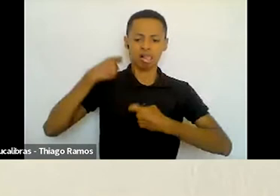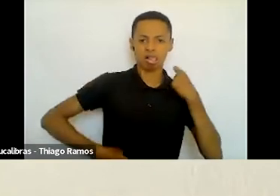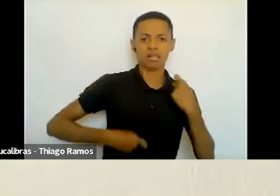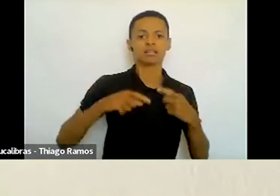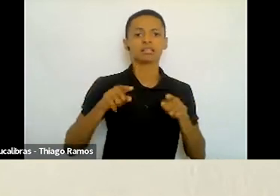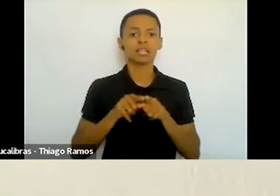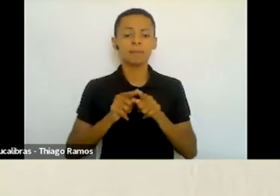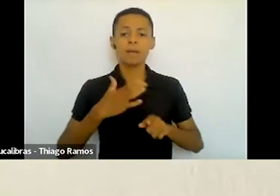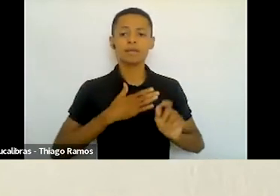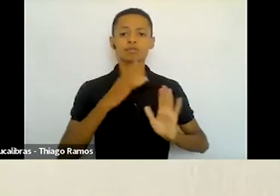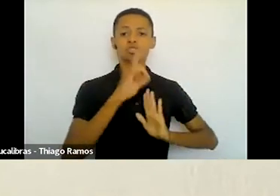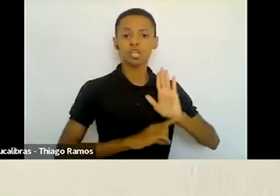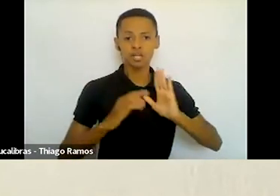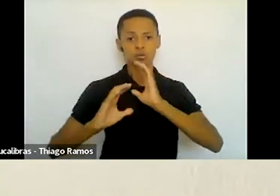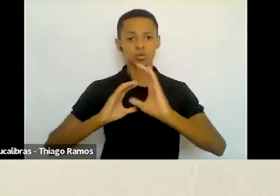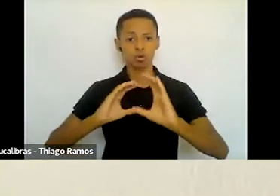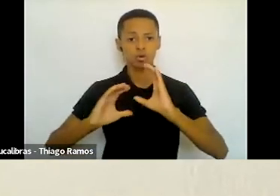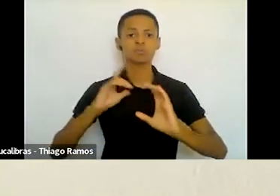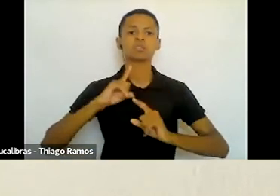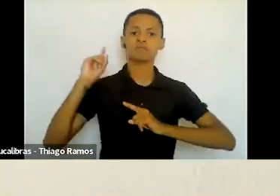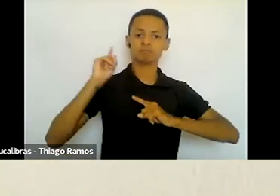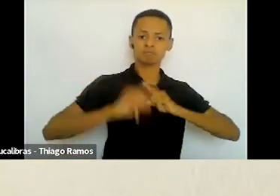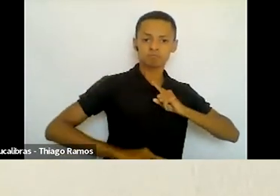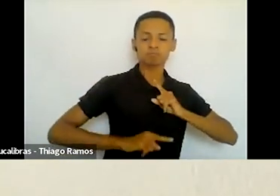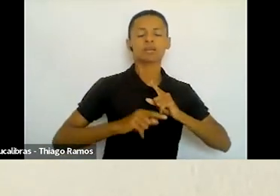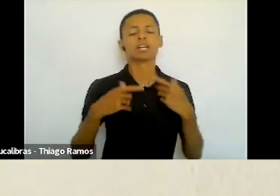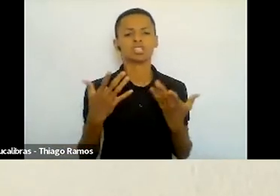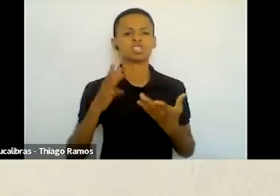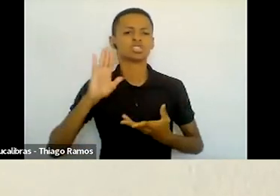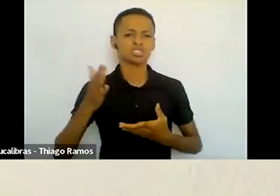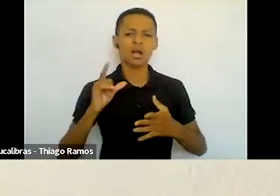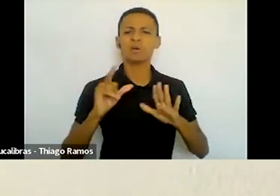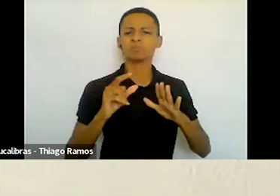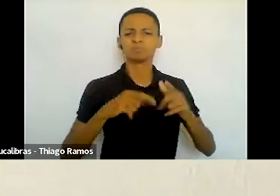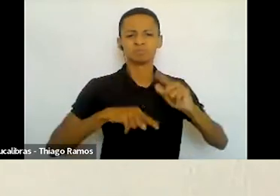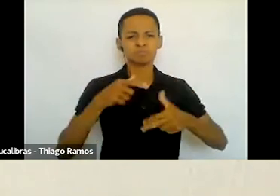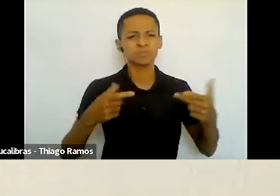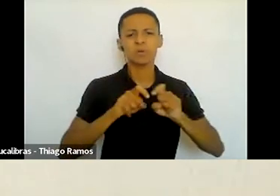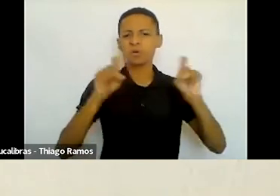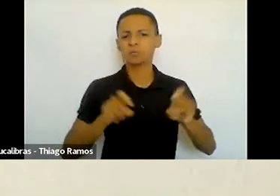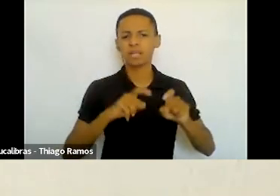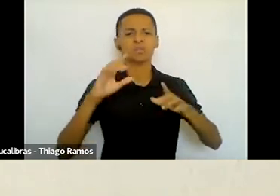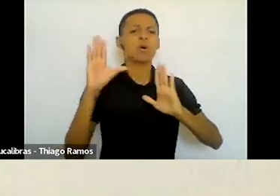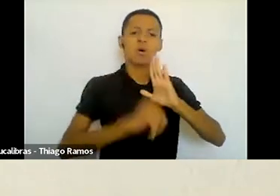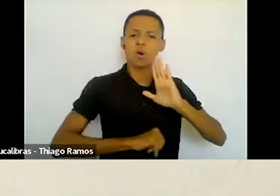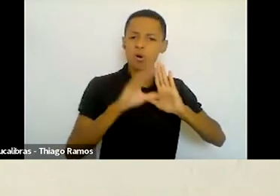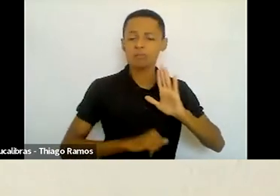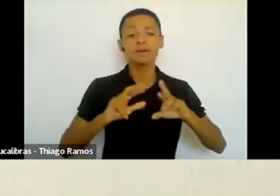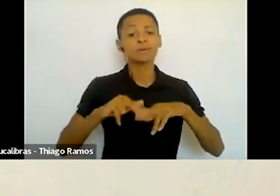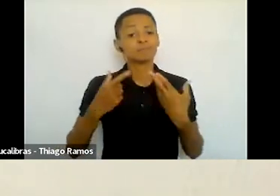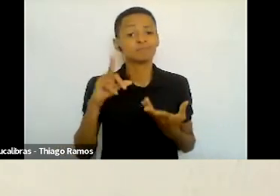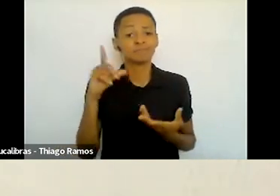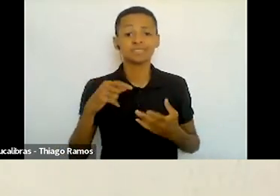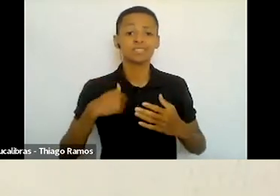de comunicar e até de viver. Né? Roubo de equipamentos, computadores, enfim. Isso porque eu moro num território